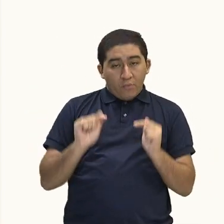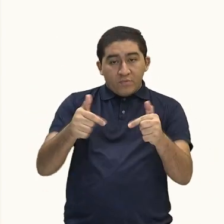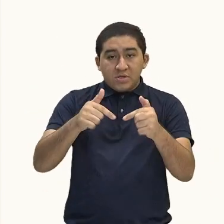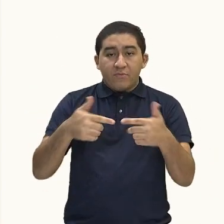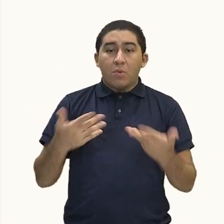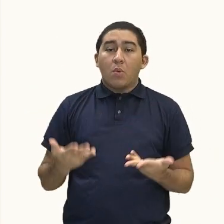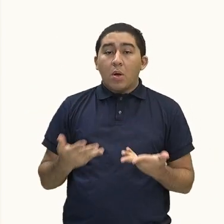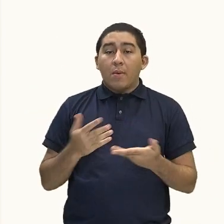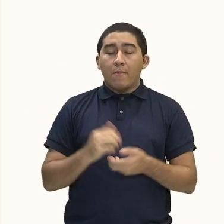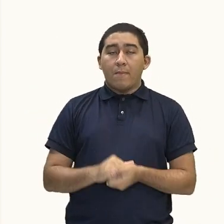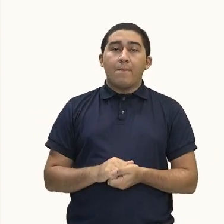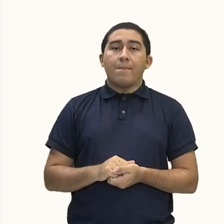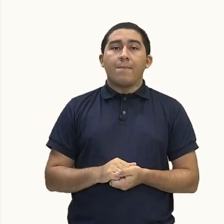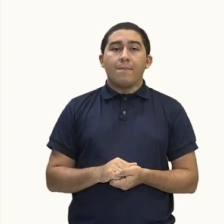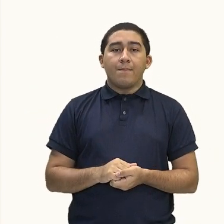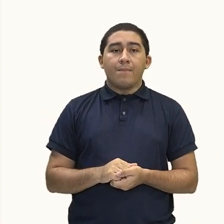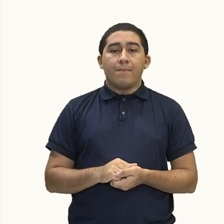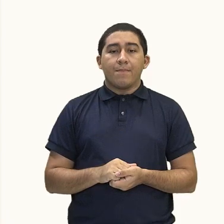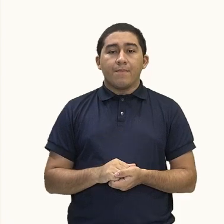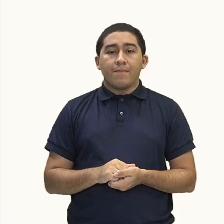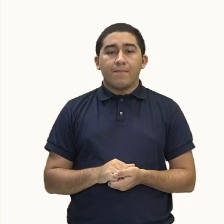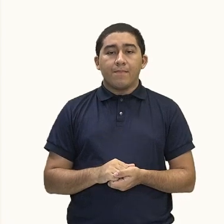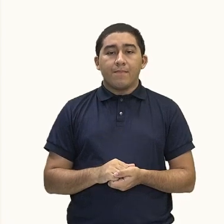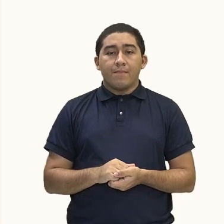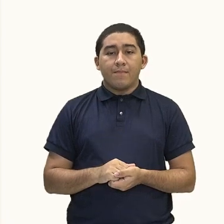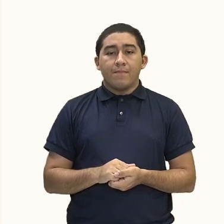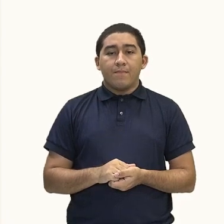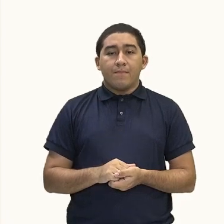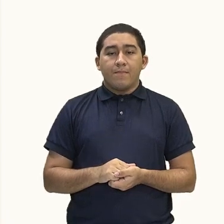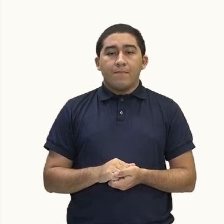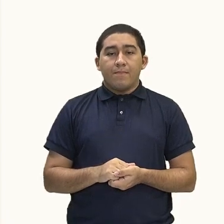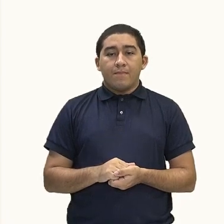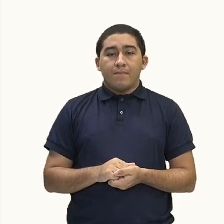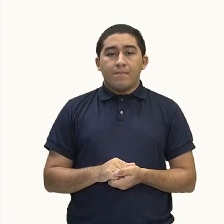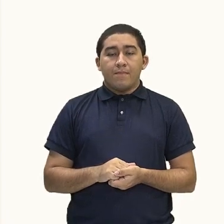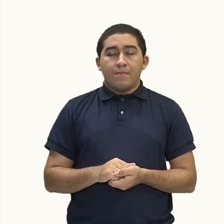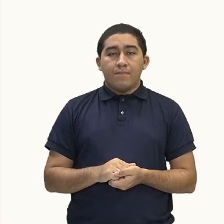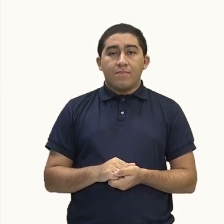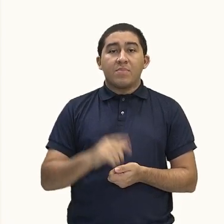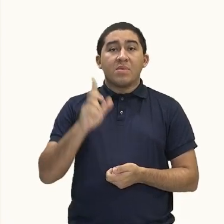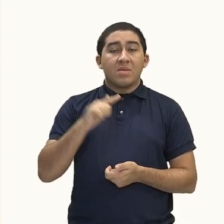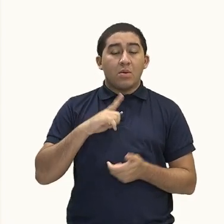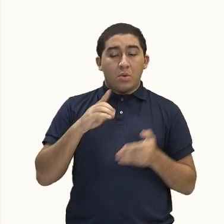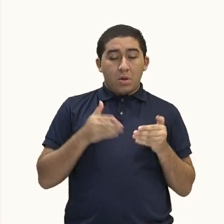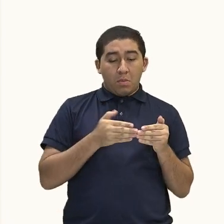a ofensiva desse movimento, desse levante, desta revolta? Marujos